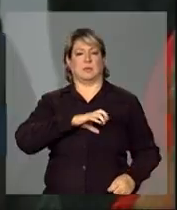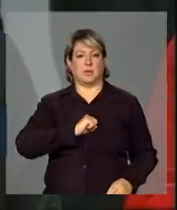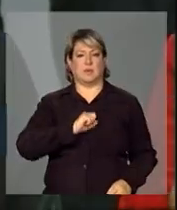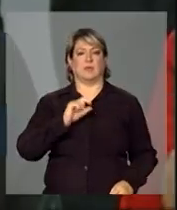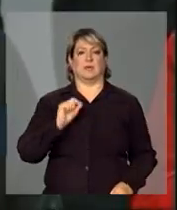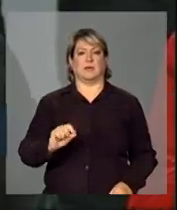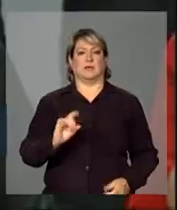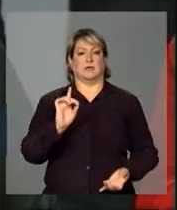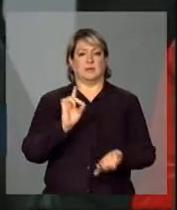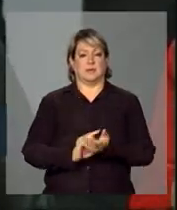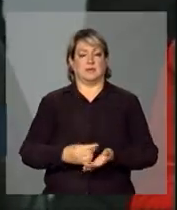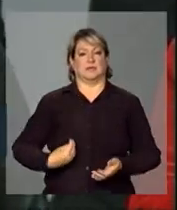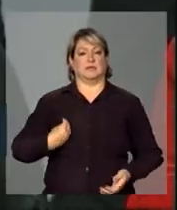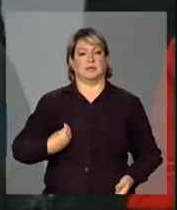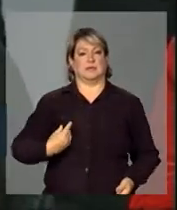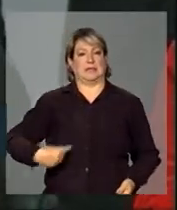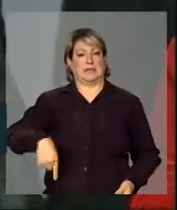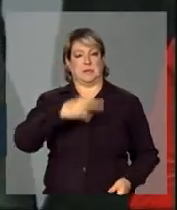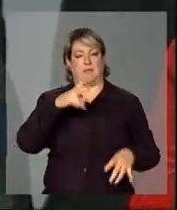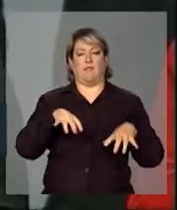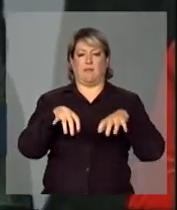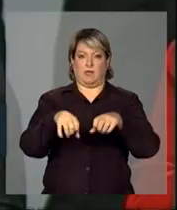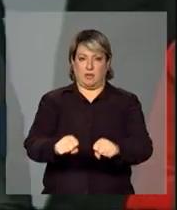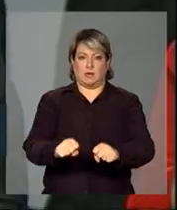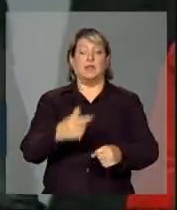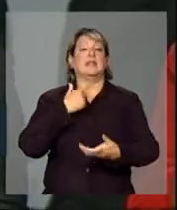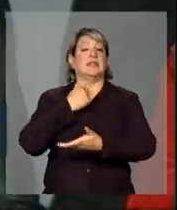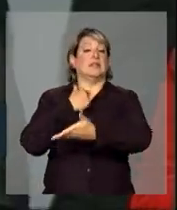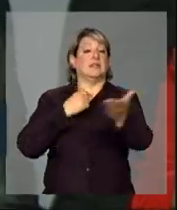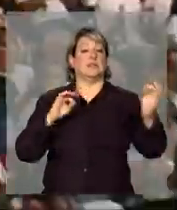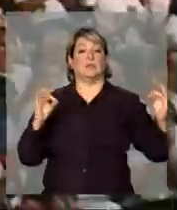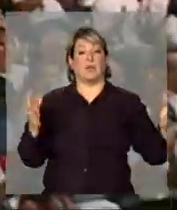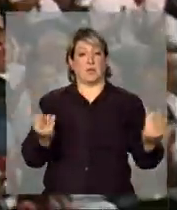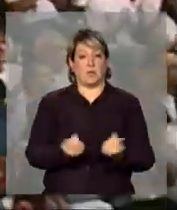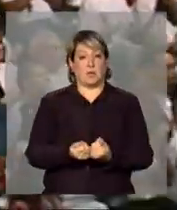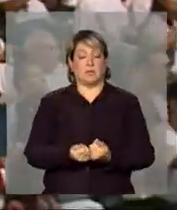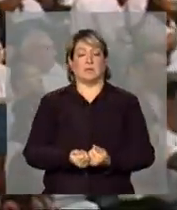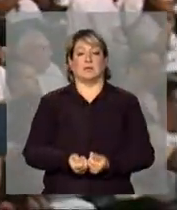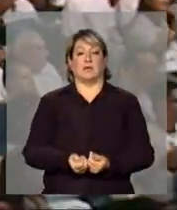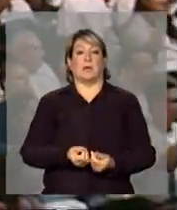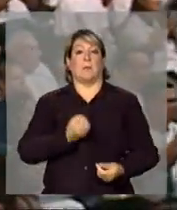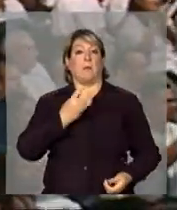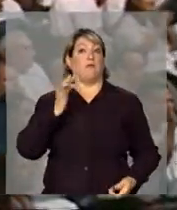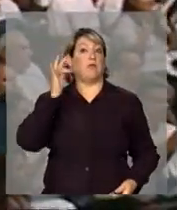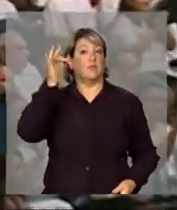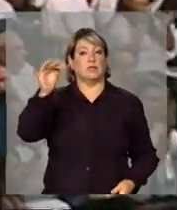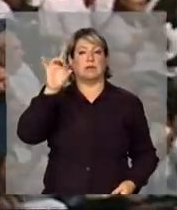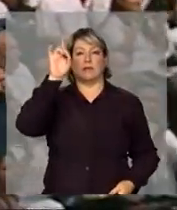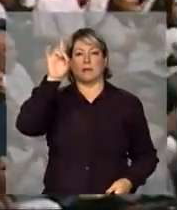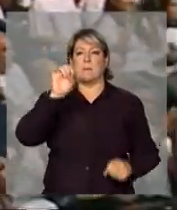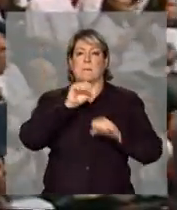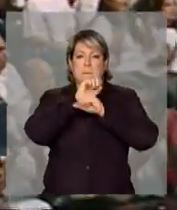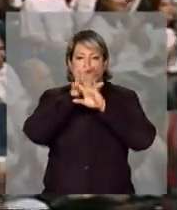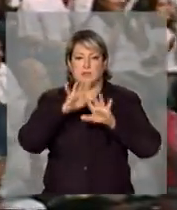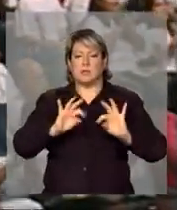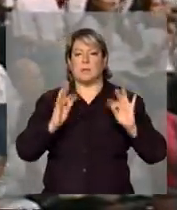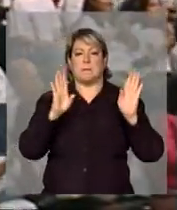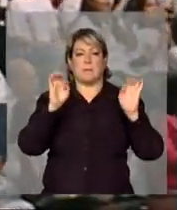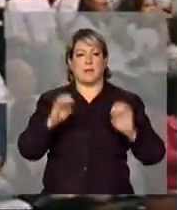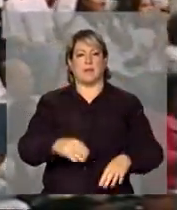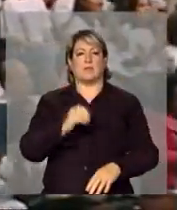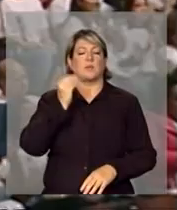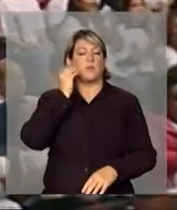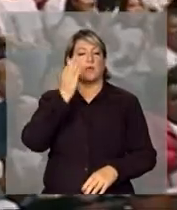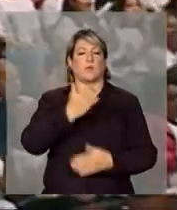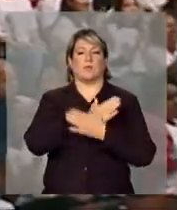na vitalidade desses formandos. Desejo a todos vocês um grande futuro. Que Deus abençoe a todos. Um beijo no